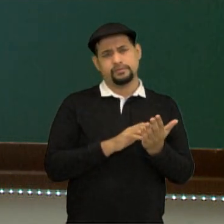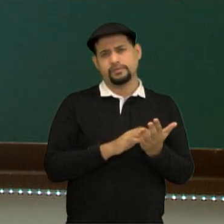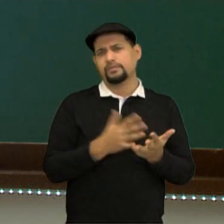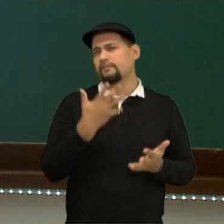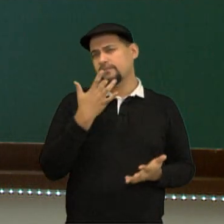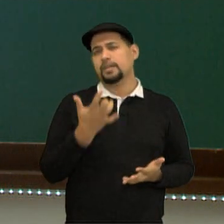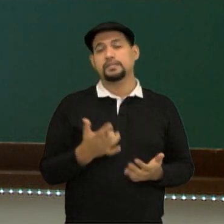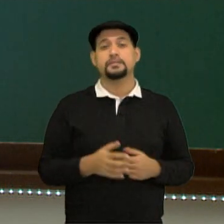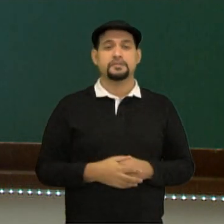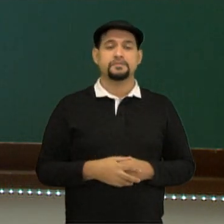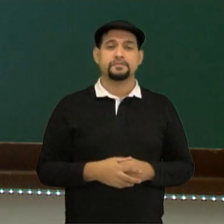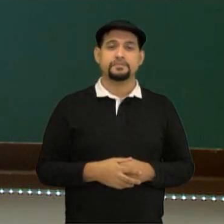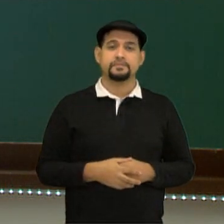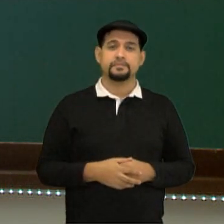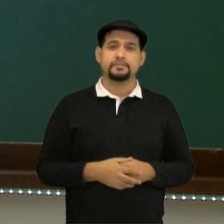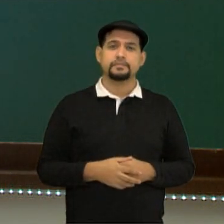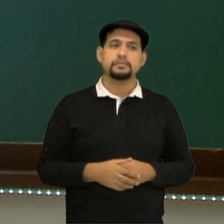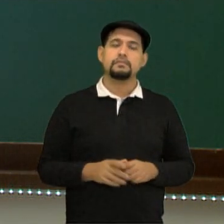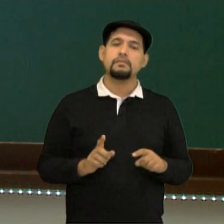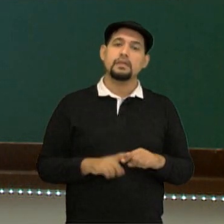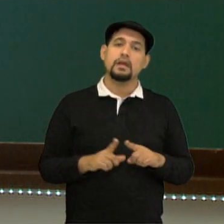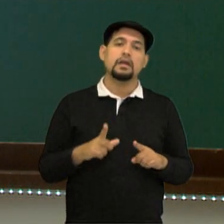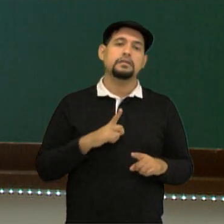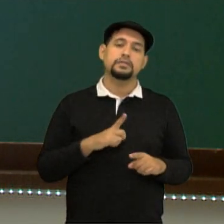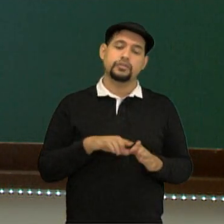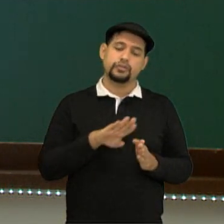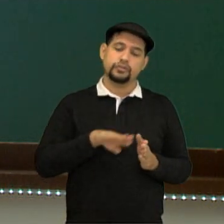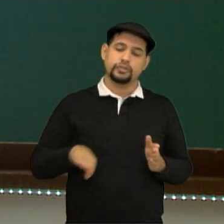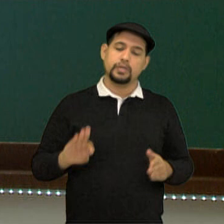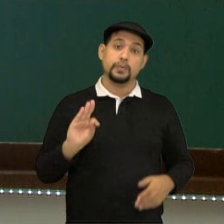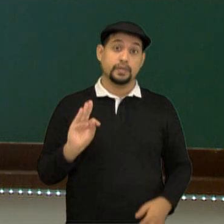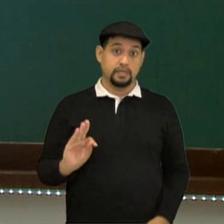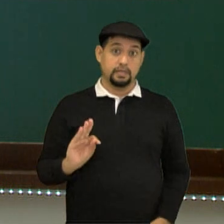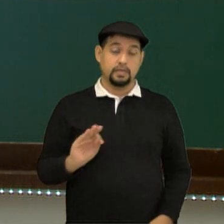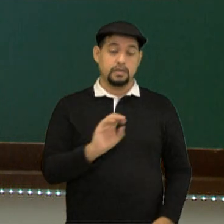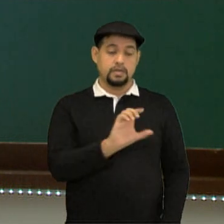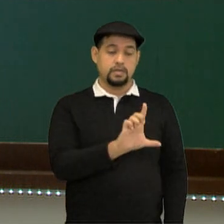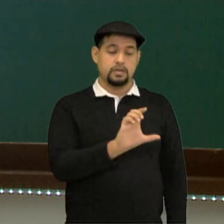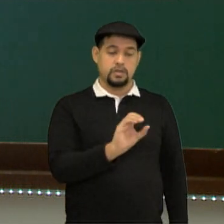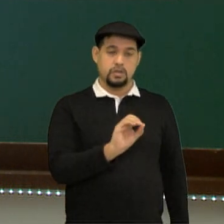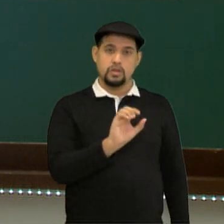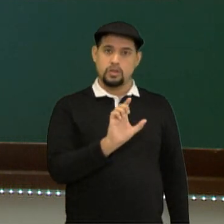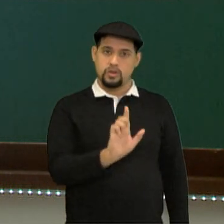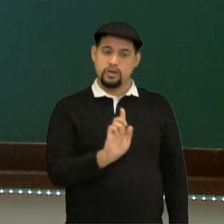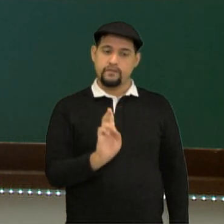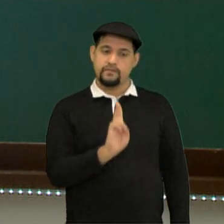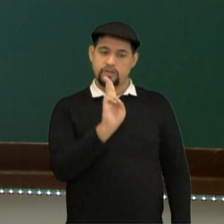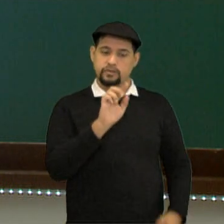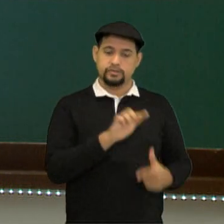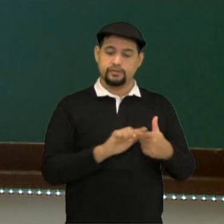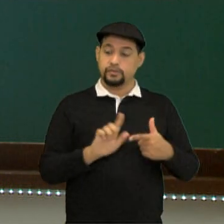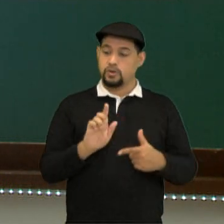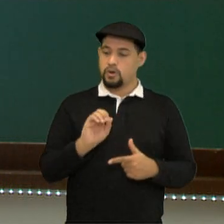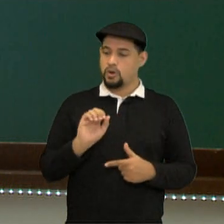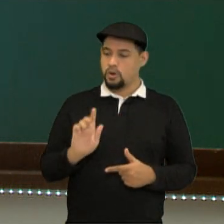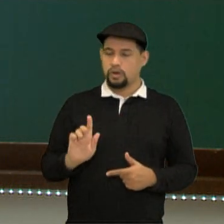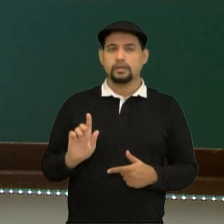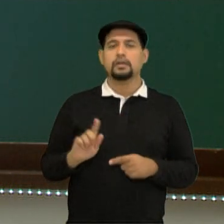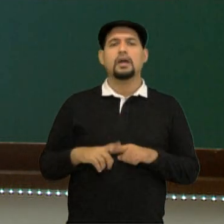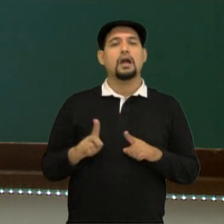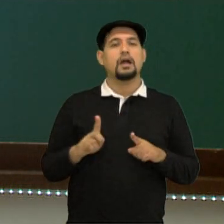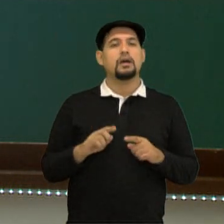de resolver. Isolamos o t aqui, ficamos log desse valor, dividido por log desse valor. Agora a